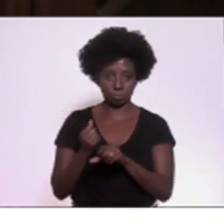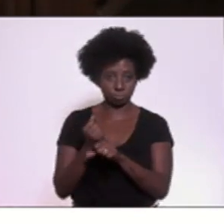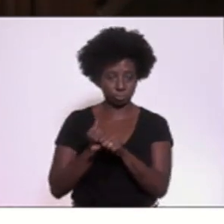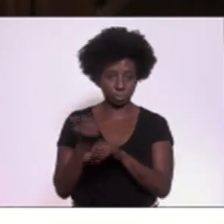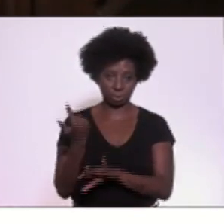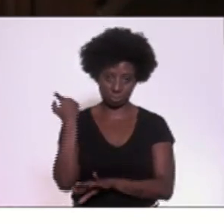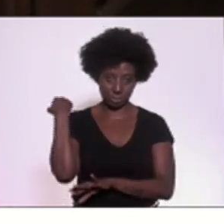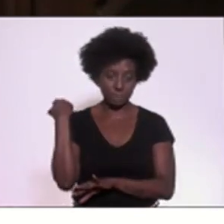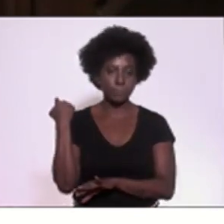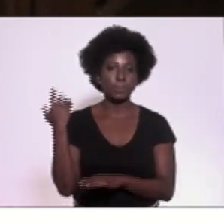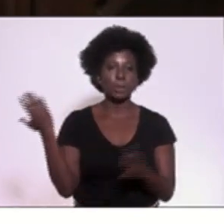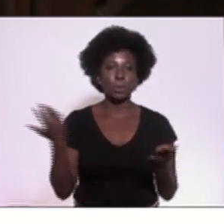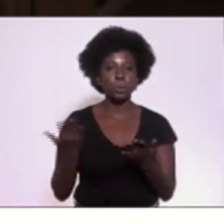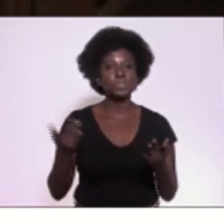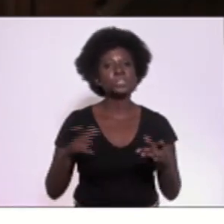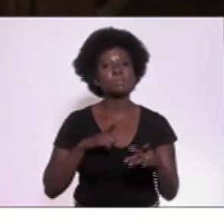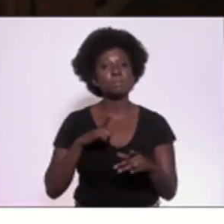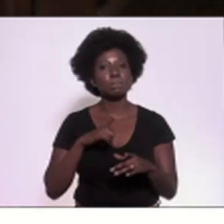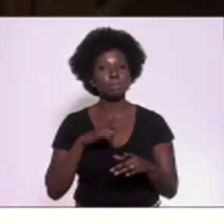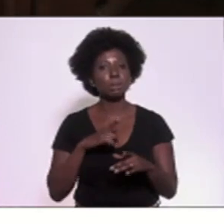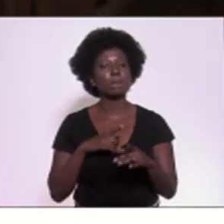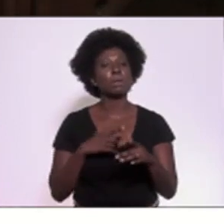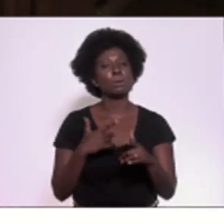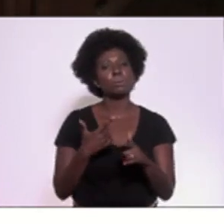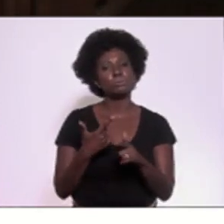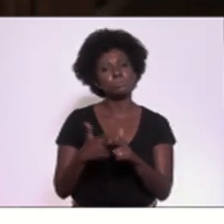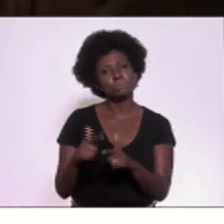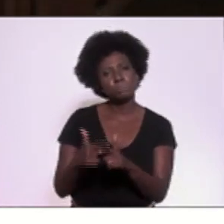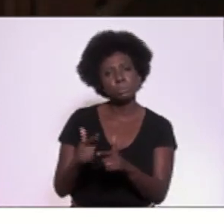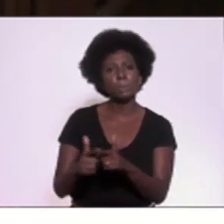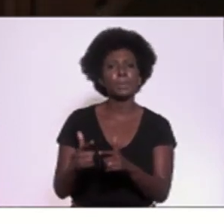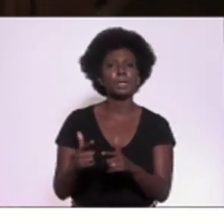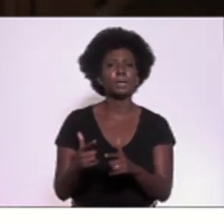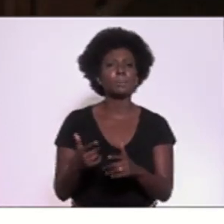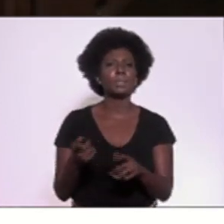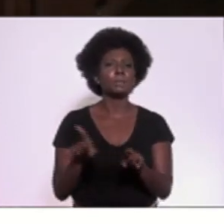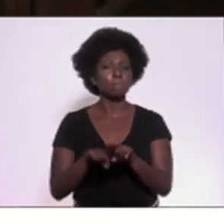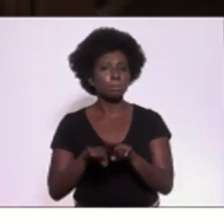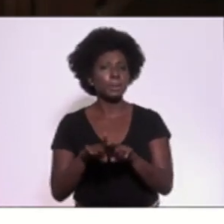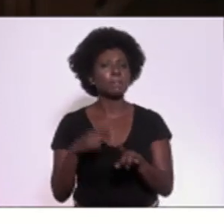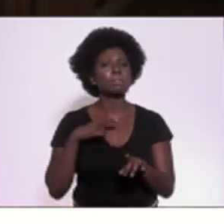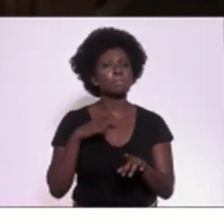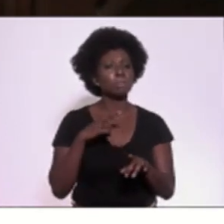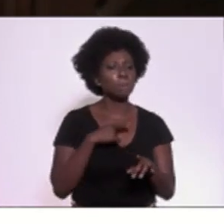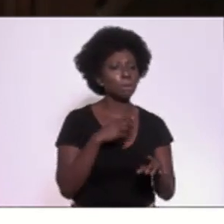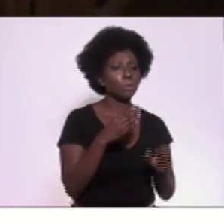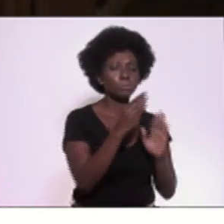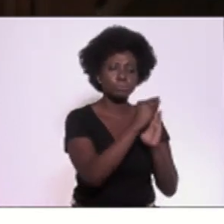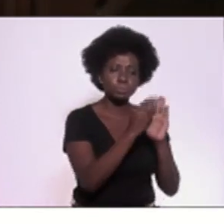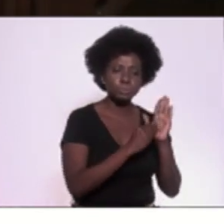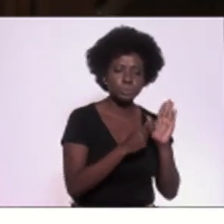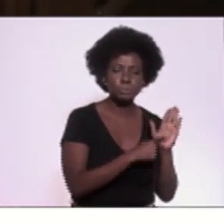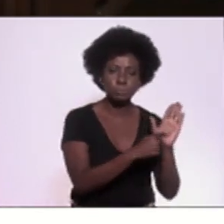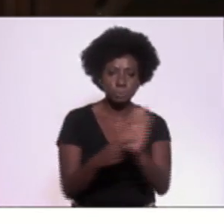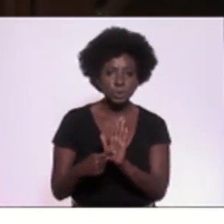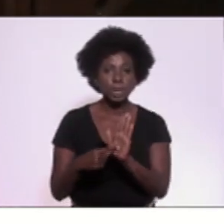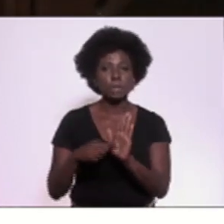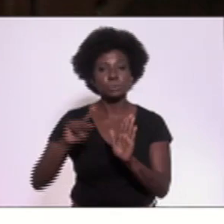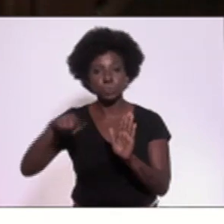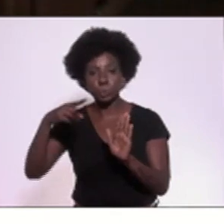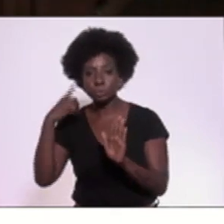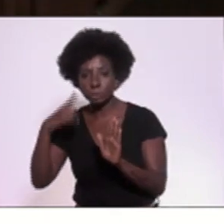aqui em relação à desapropriação, além da questão levantada pelo deputado Luiz Paulo. Agora, além disso, tem a